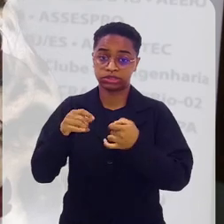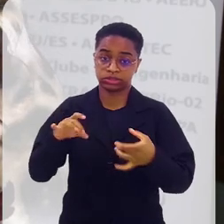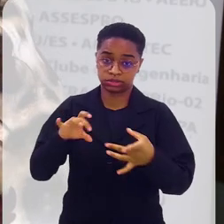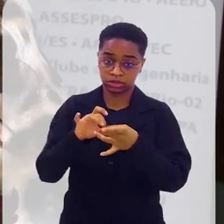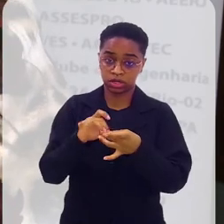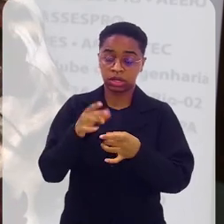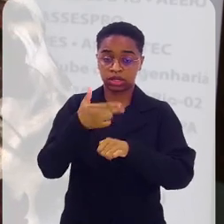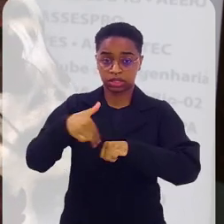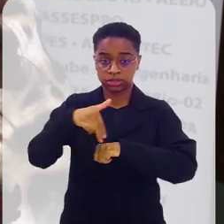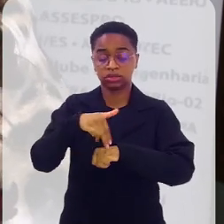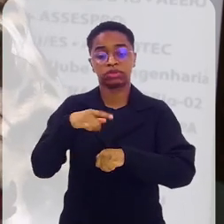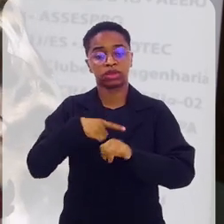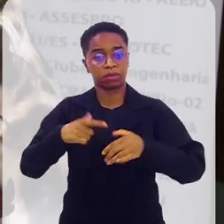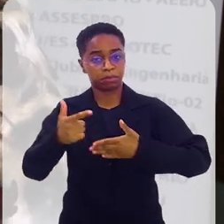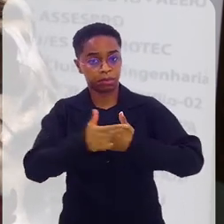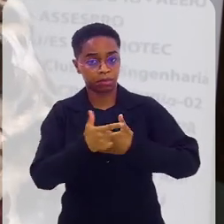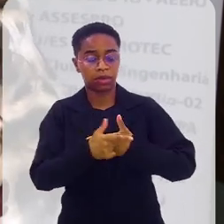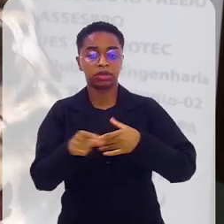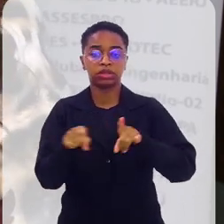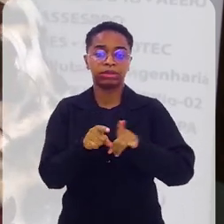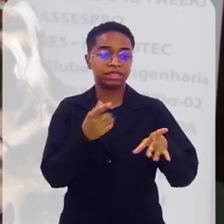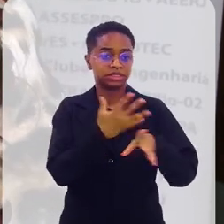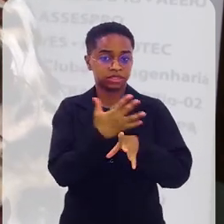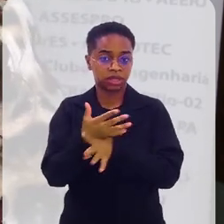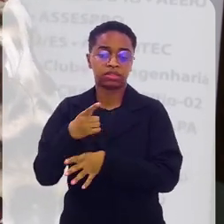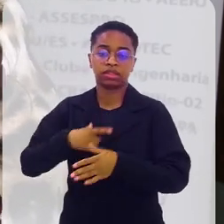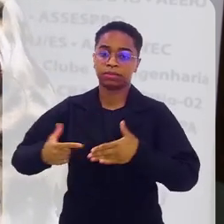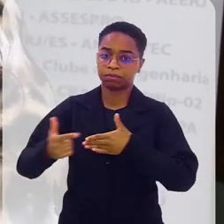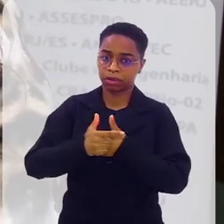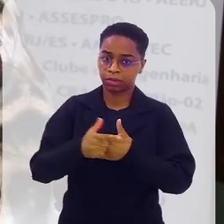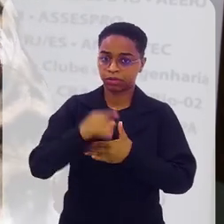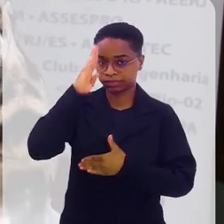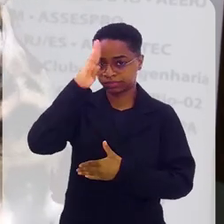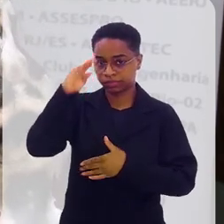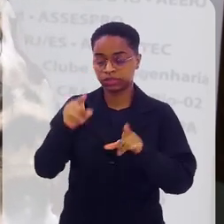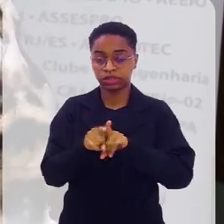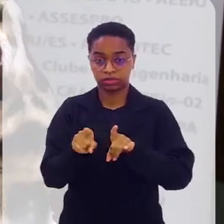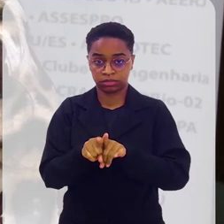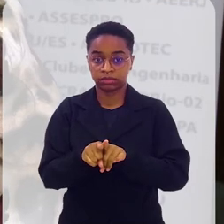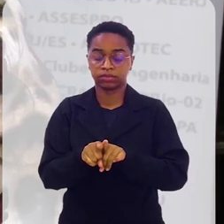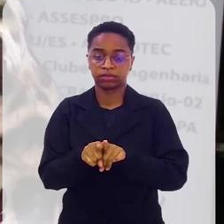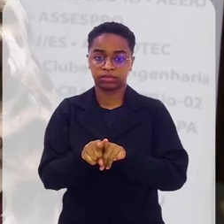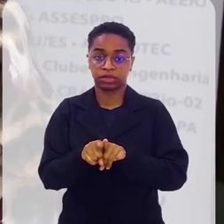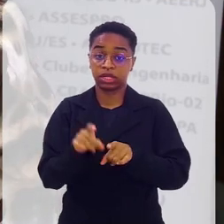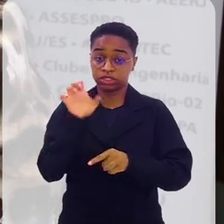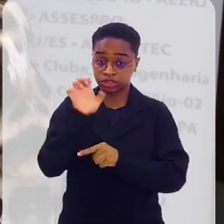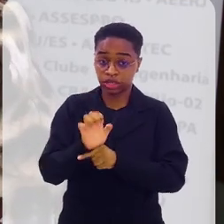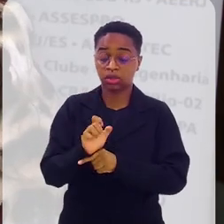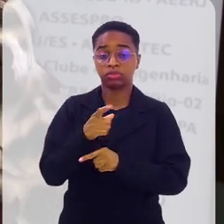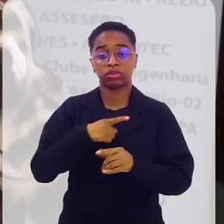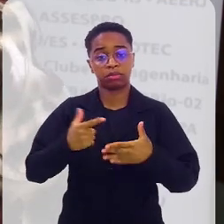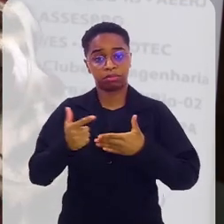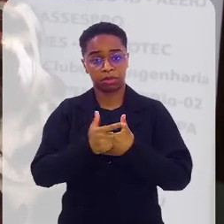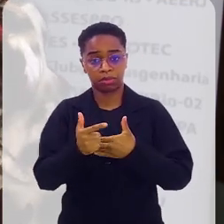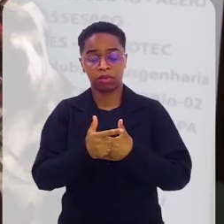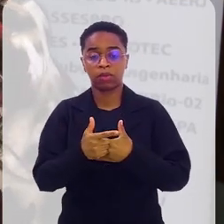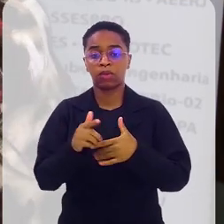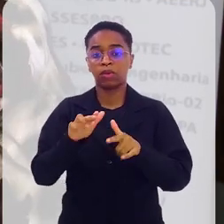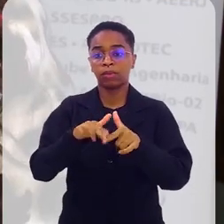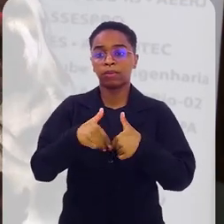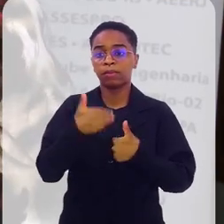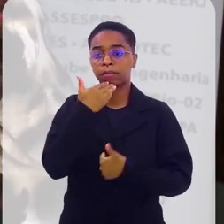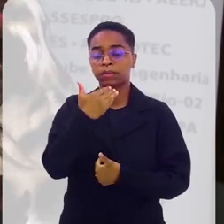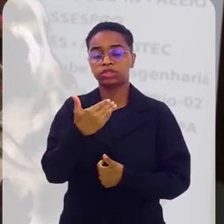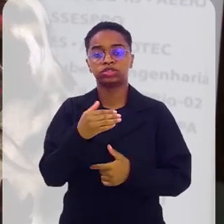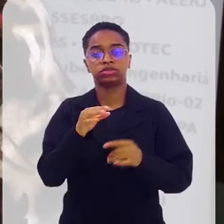União, né? A União tem o seu papel, os municípios têm um papel preponderante e também o Estado, com